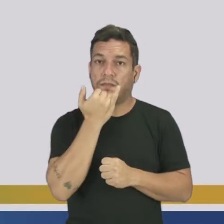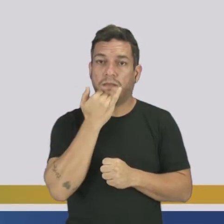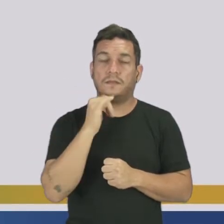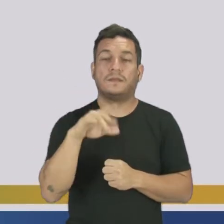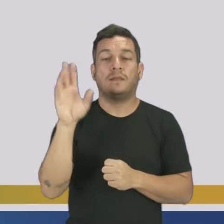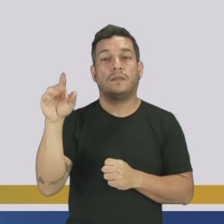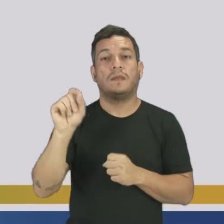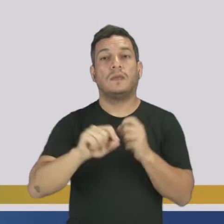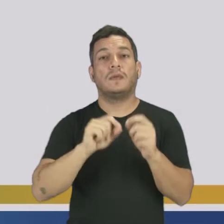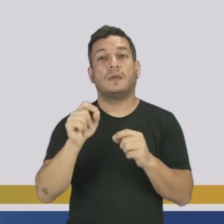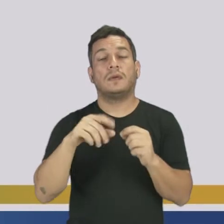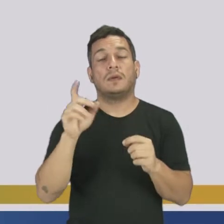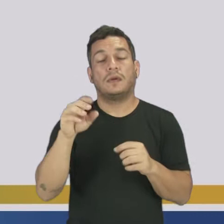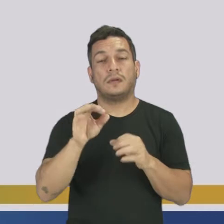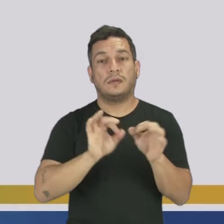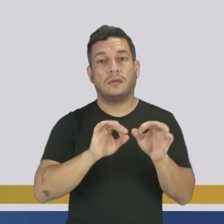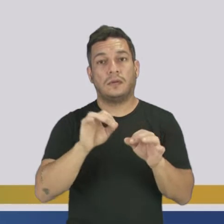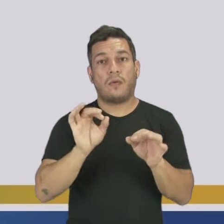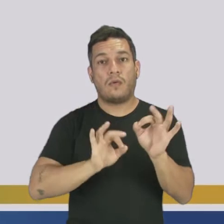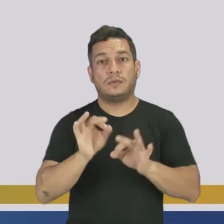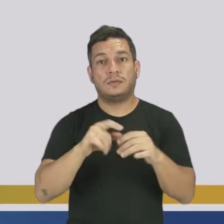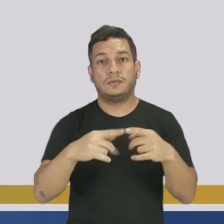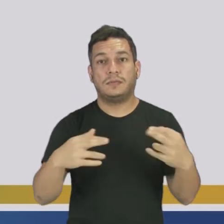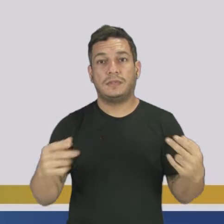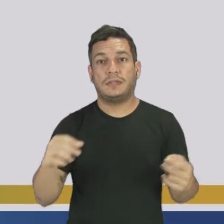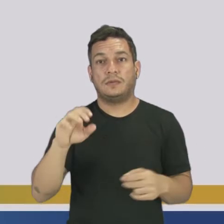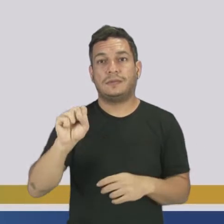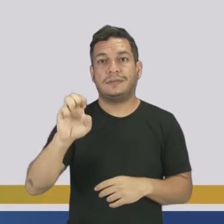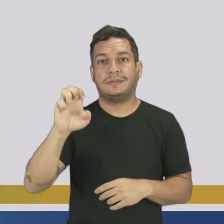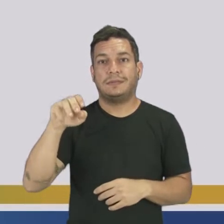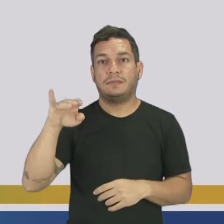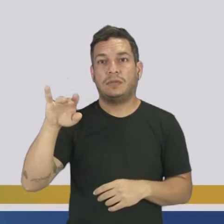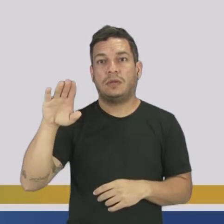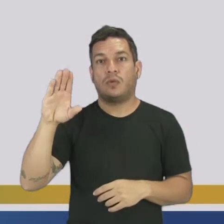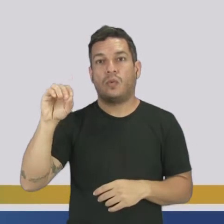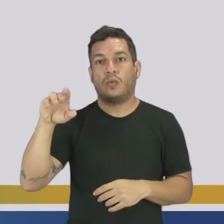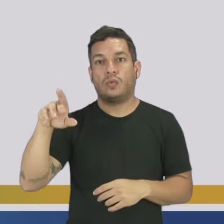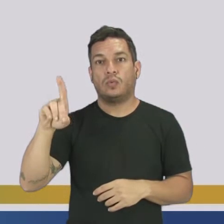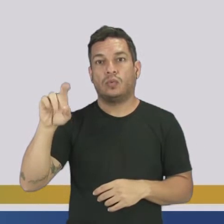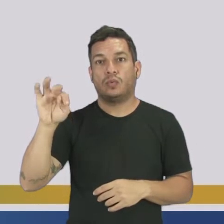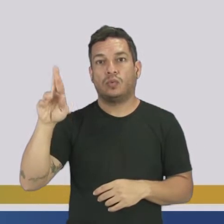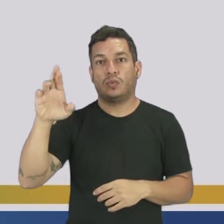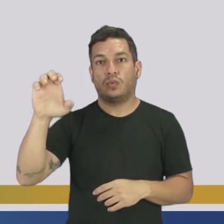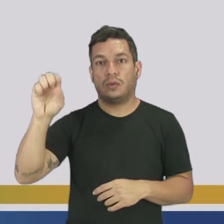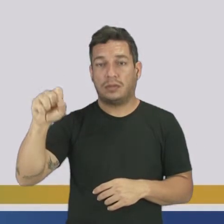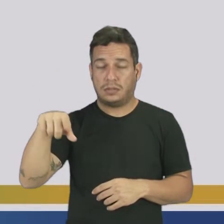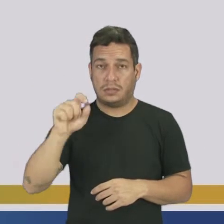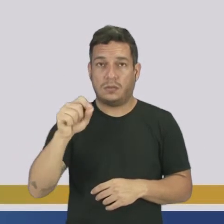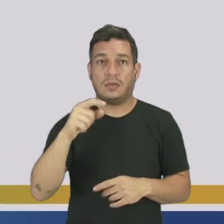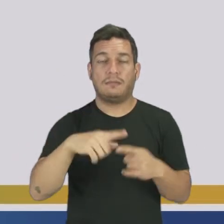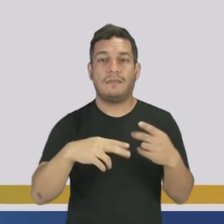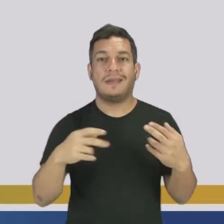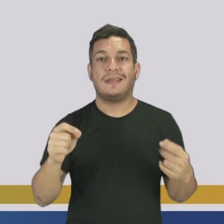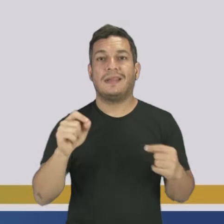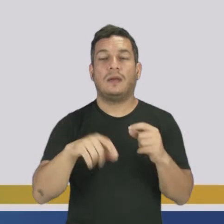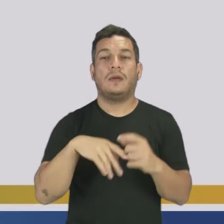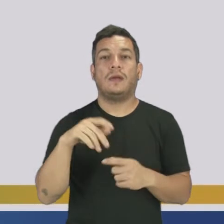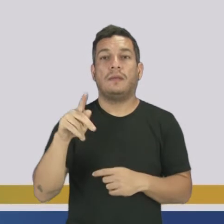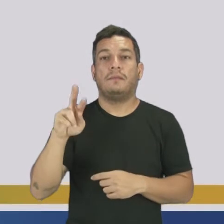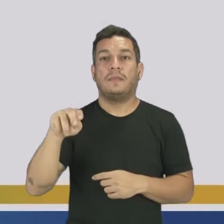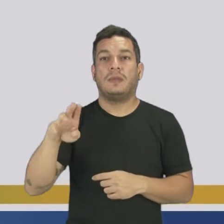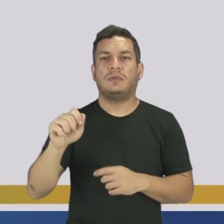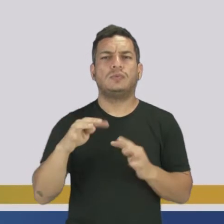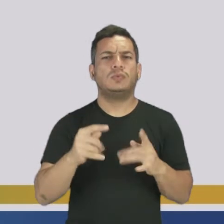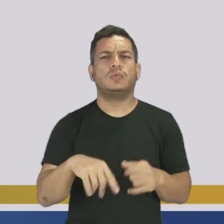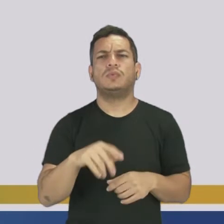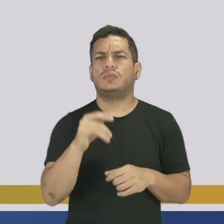na determinação de composições de materiais semicondutores. Os semicondutores figuram como matéria-prima de todos os